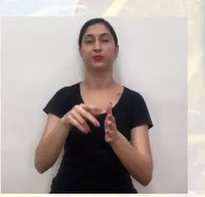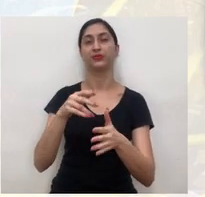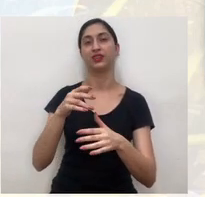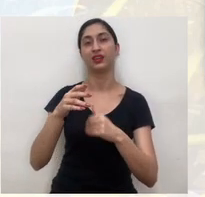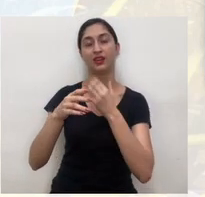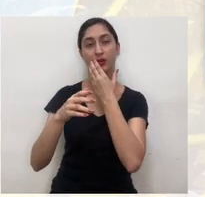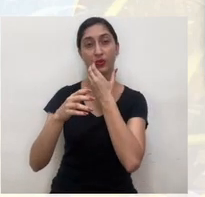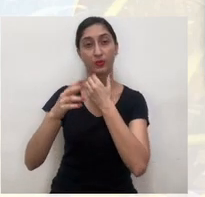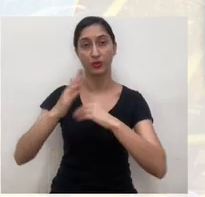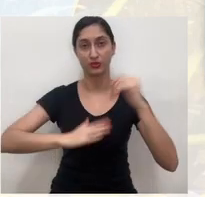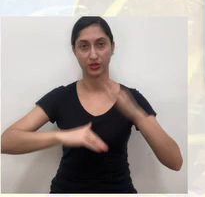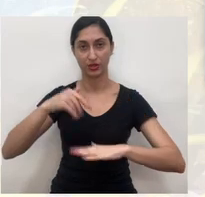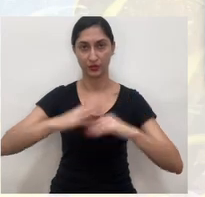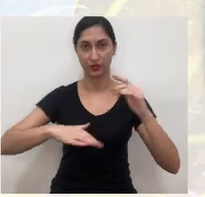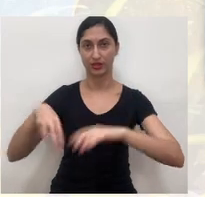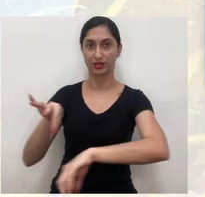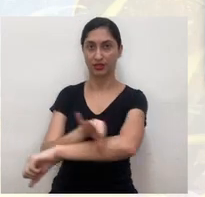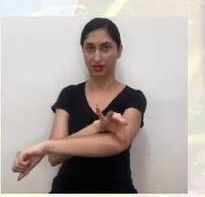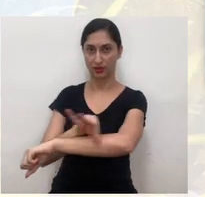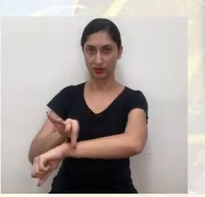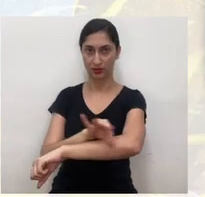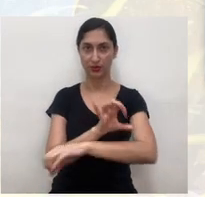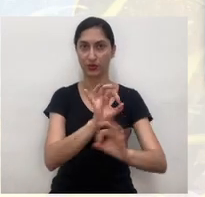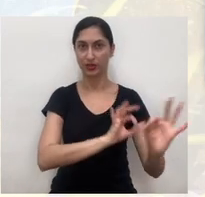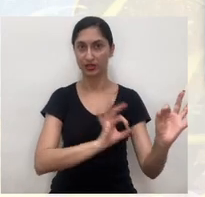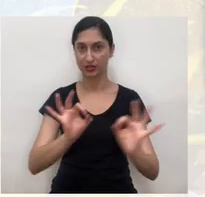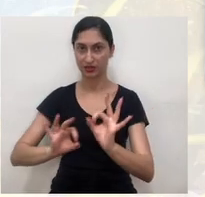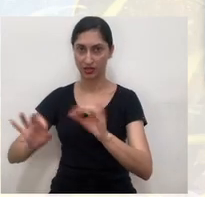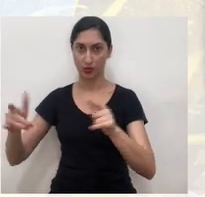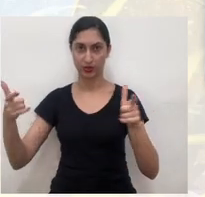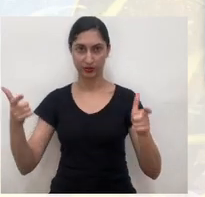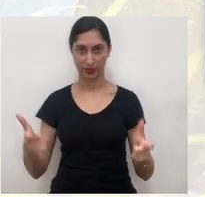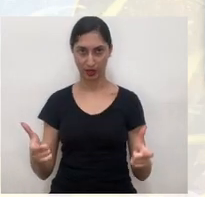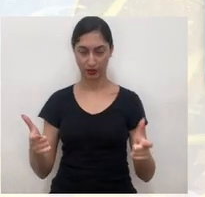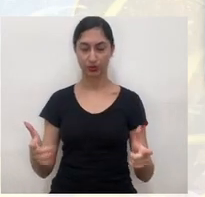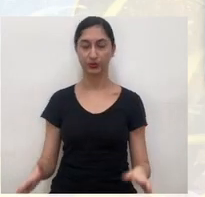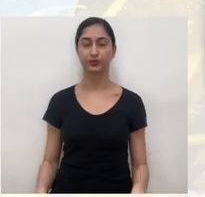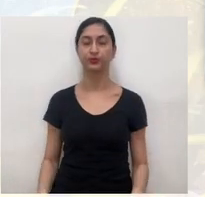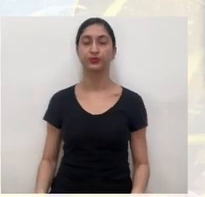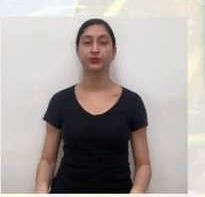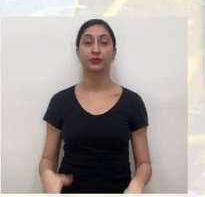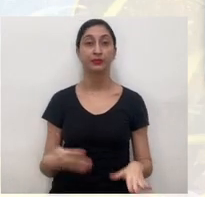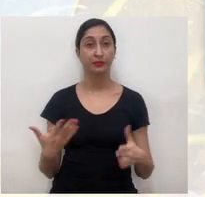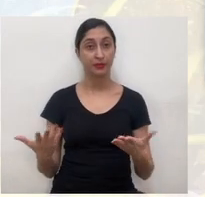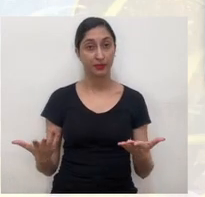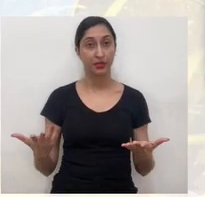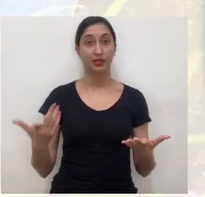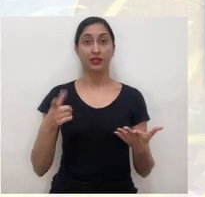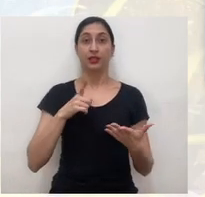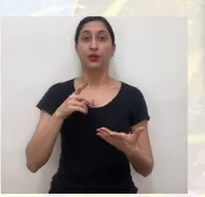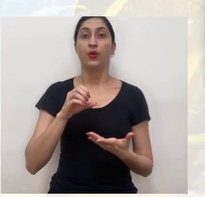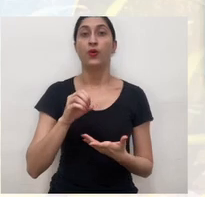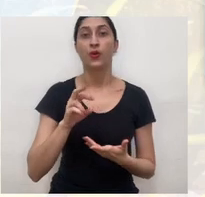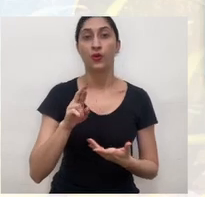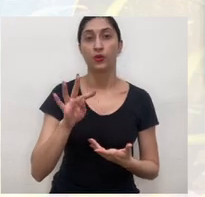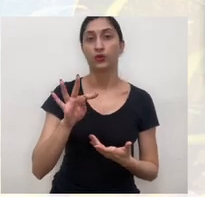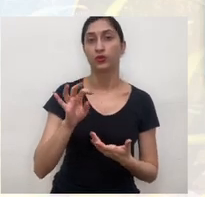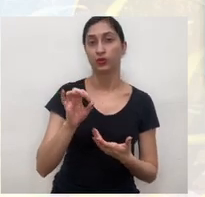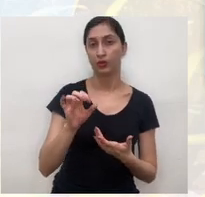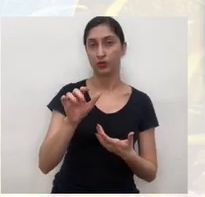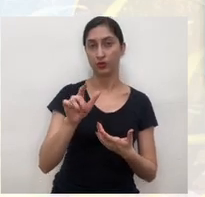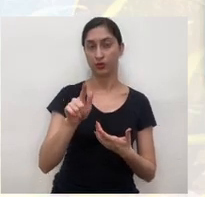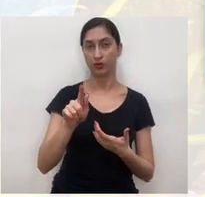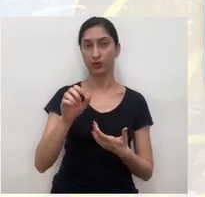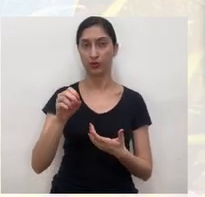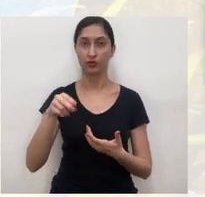o espaço. Então, essa é o que ele fez. E é todo ele ortogonal, tudo ortogonal, né?